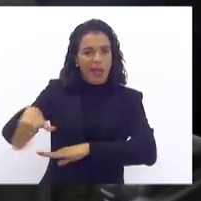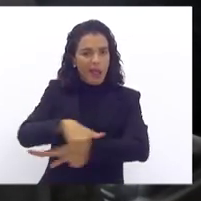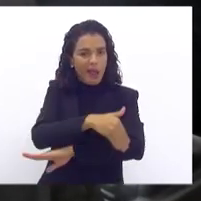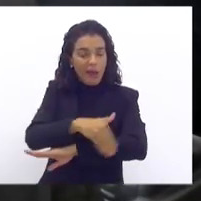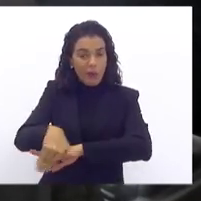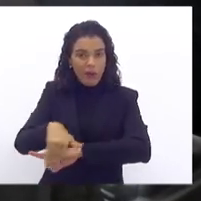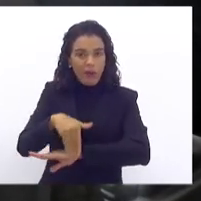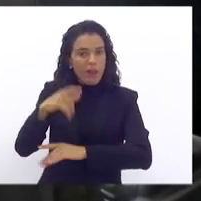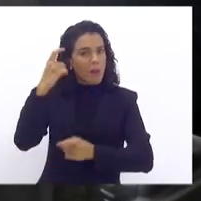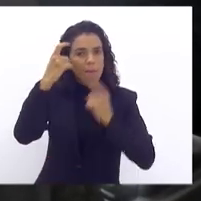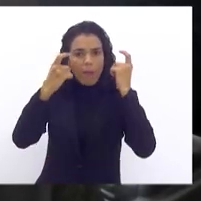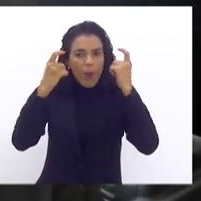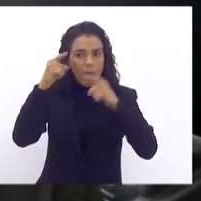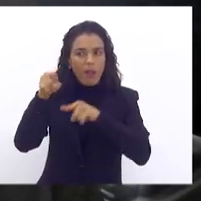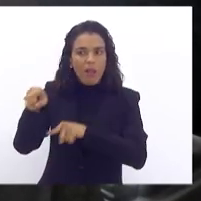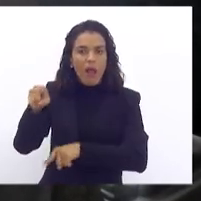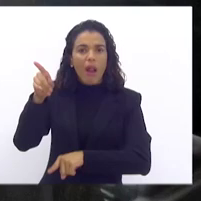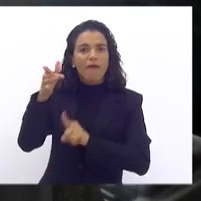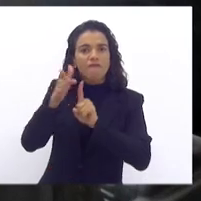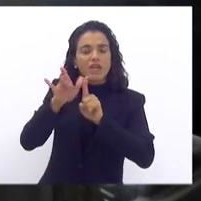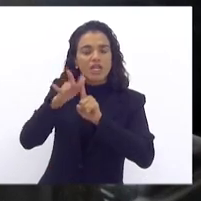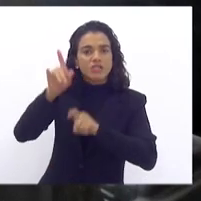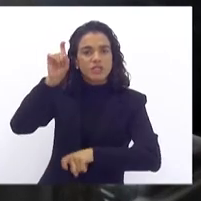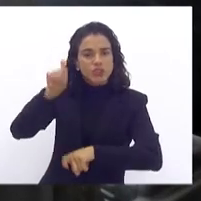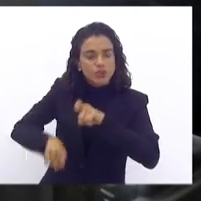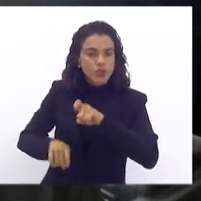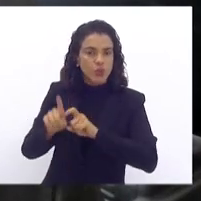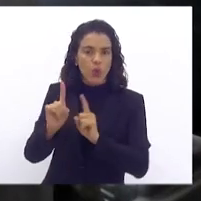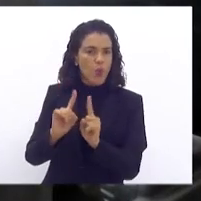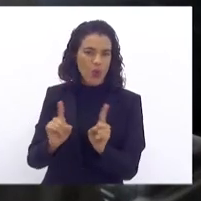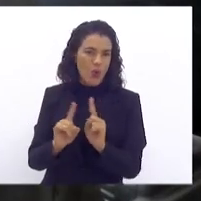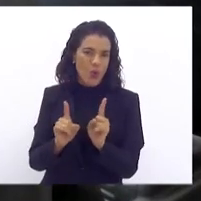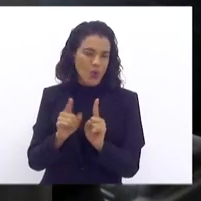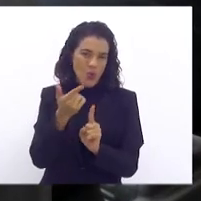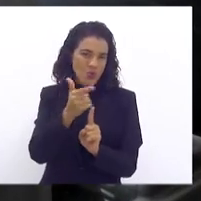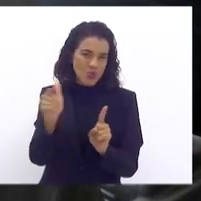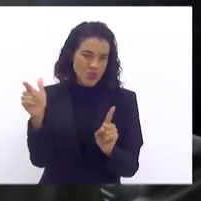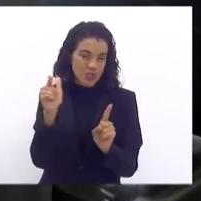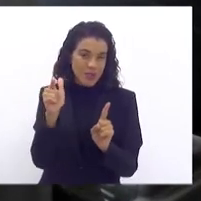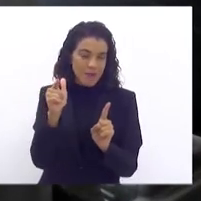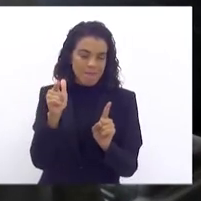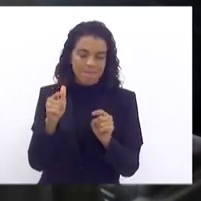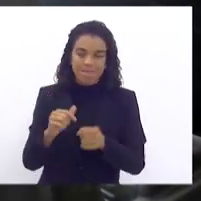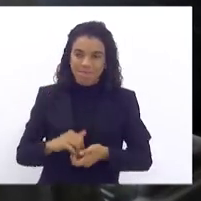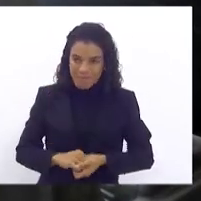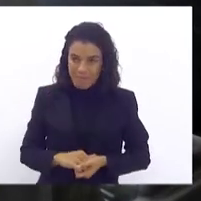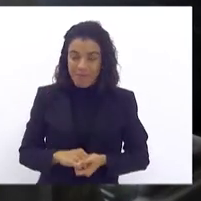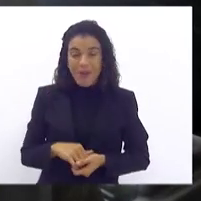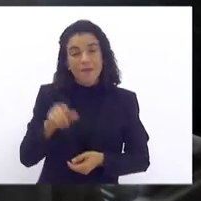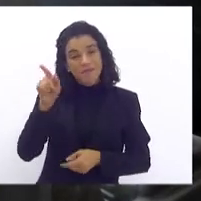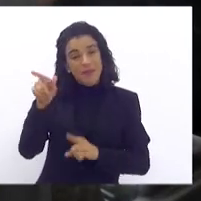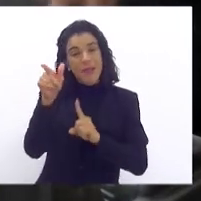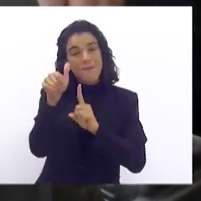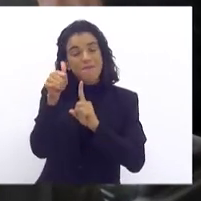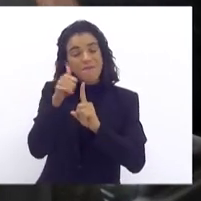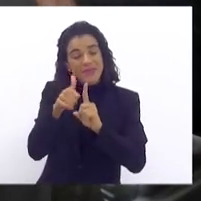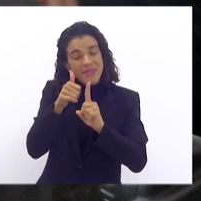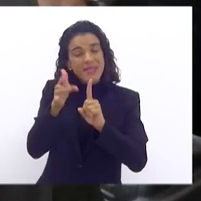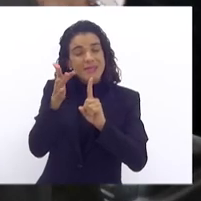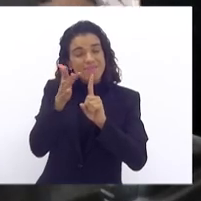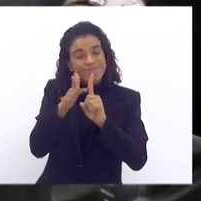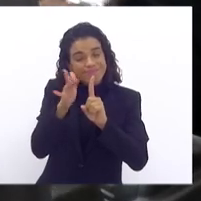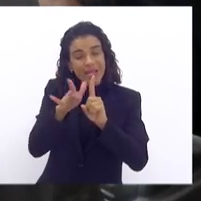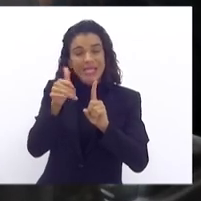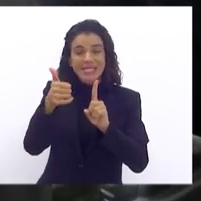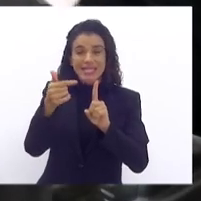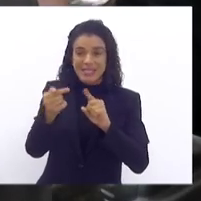preocupando com o fato dela ter sido vítima. A vítima ali era essa menina, essa adolescente. Eu